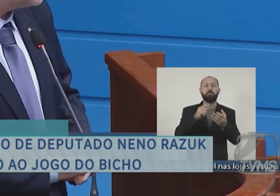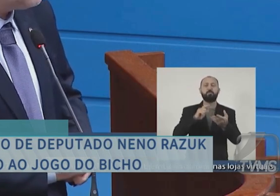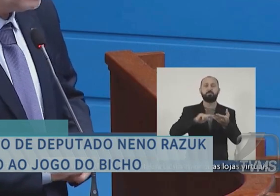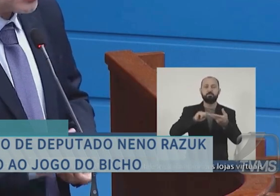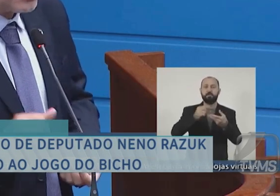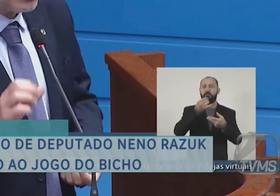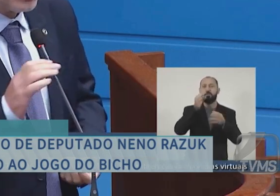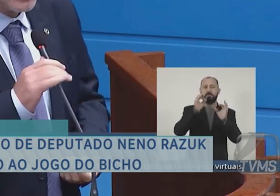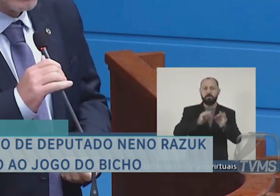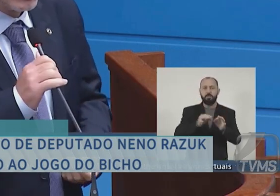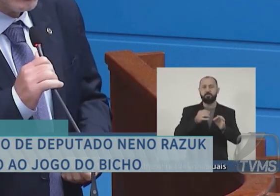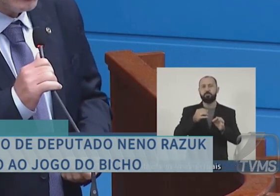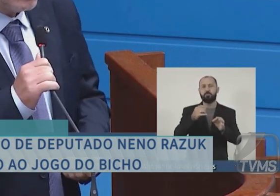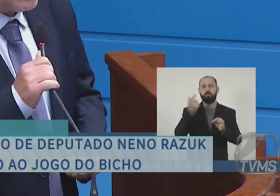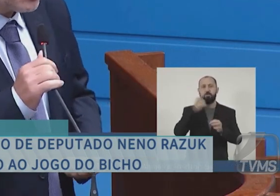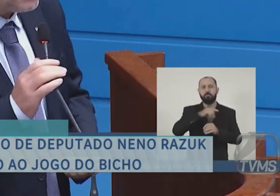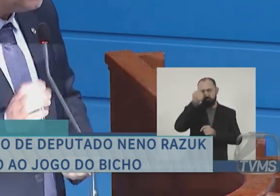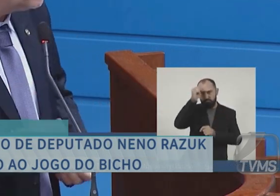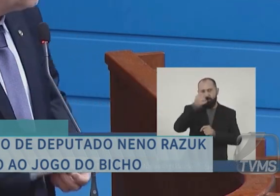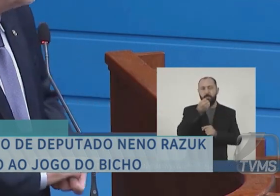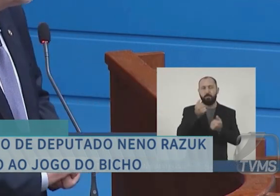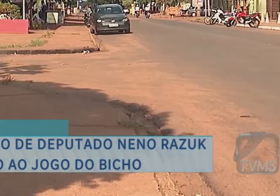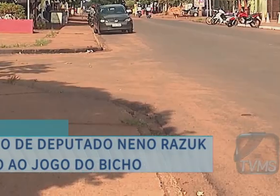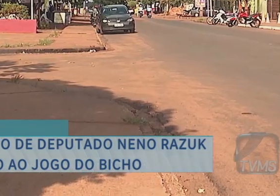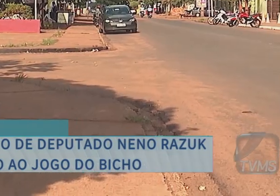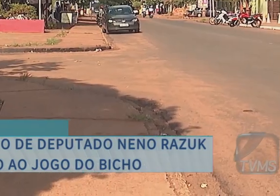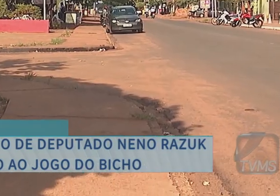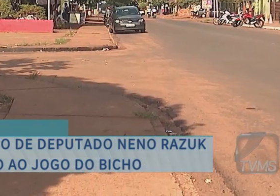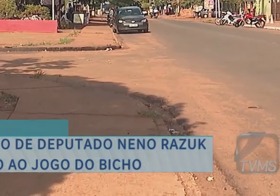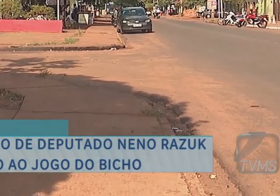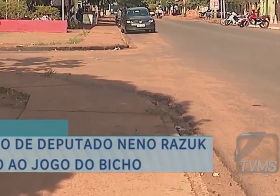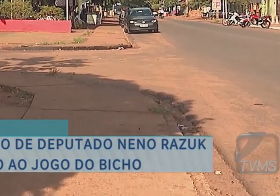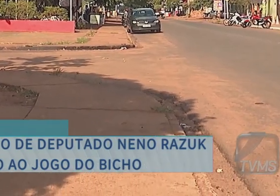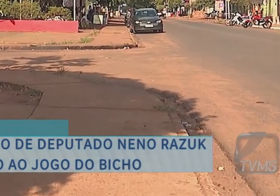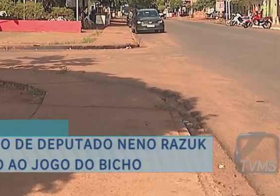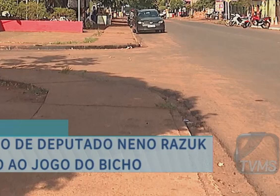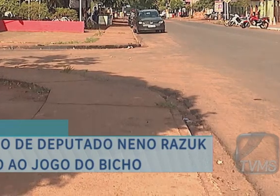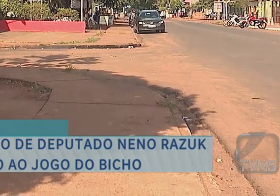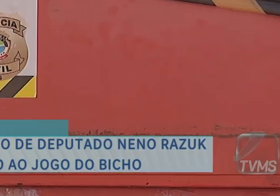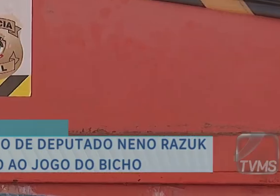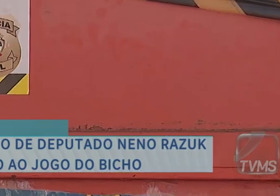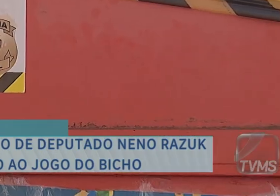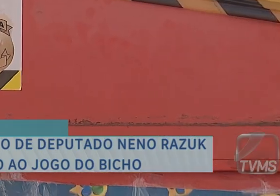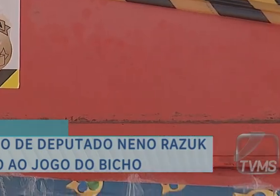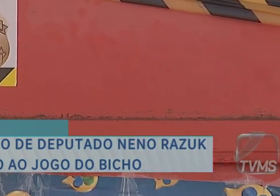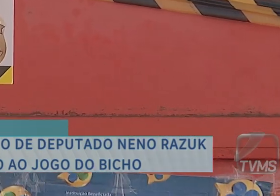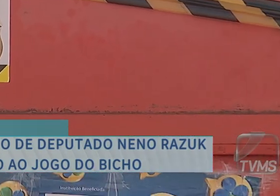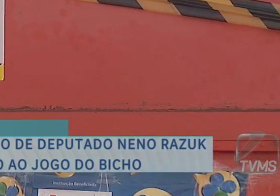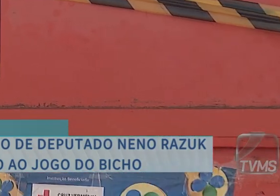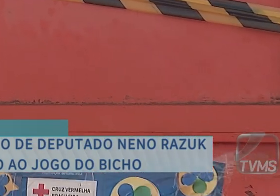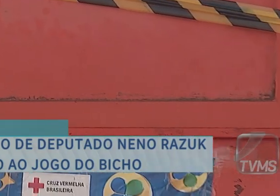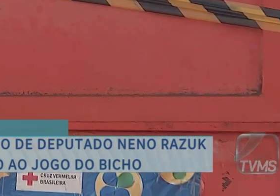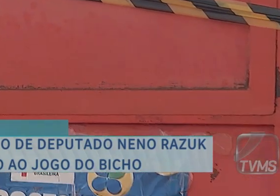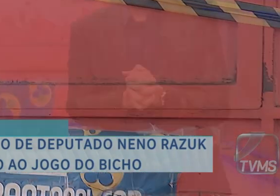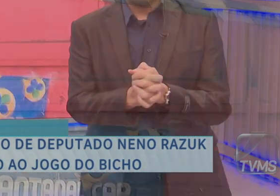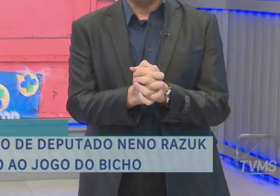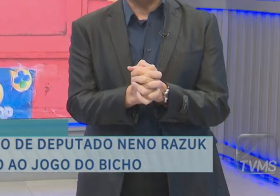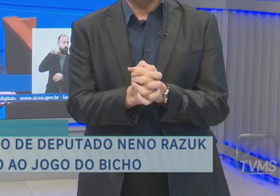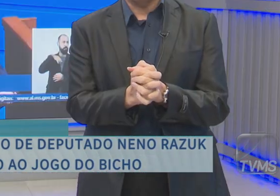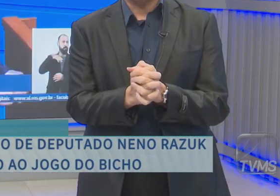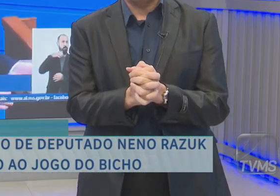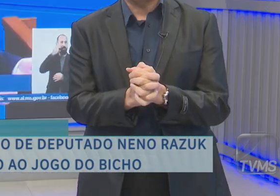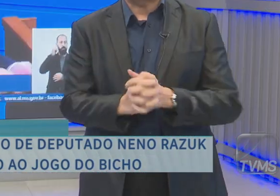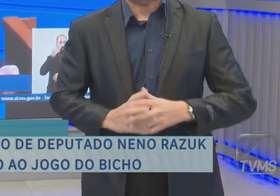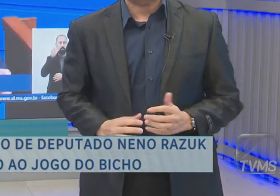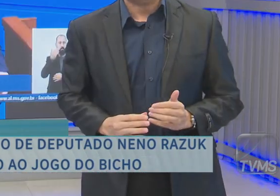não mudaram. Em uma conversa captada com autorização judicial, Neno Razzucchi, deputado estadual, teria